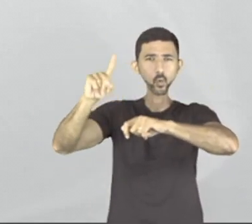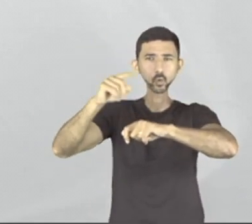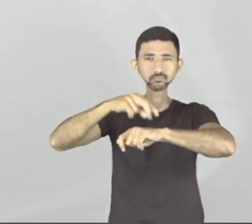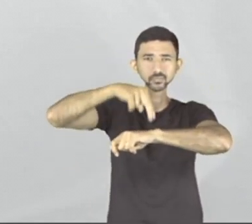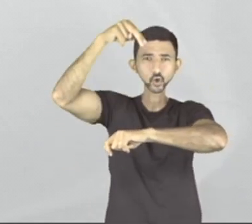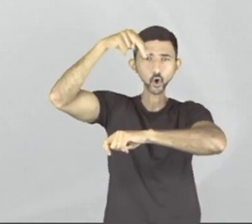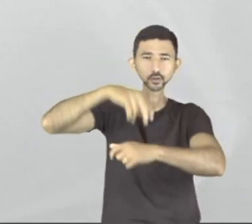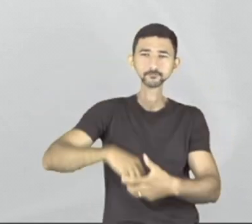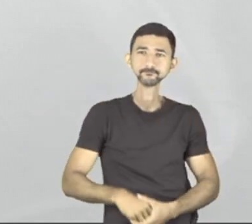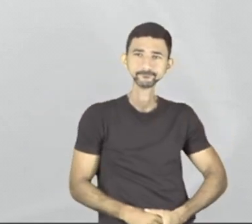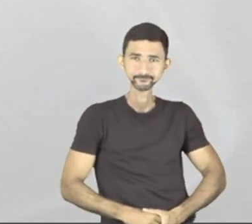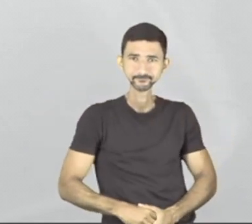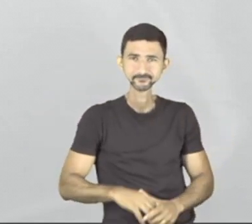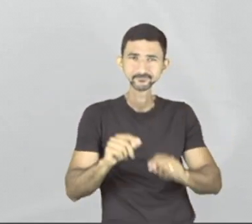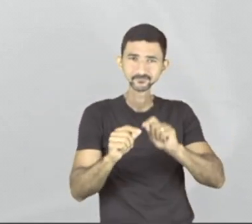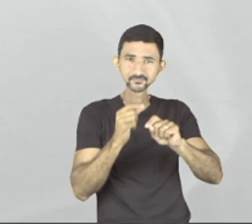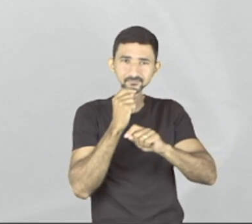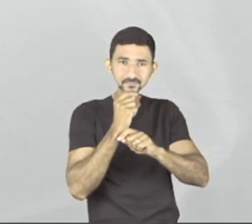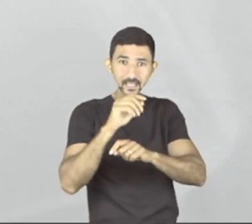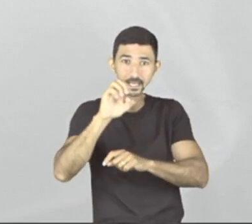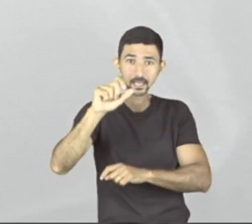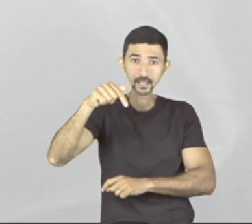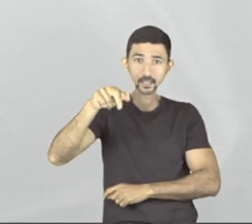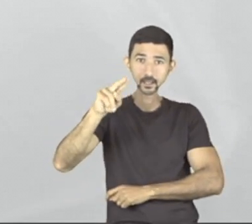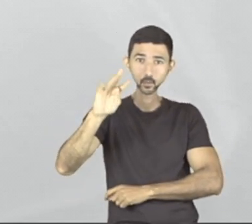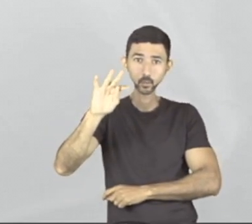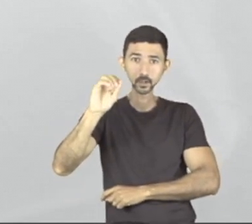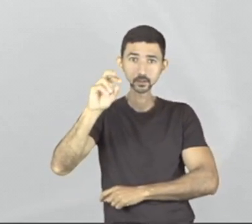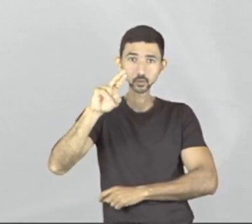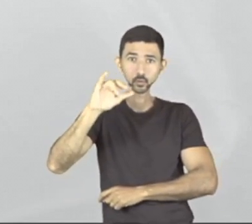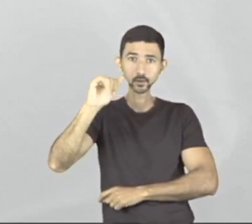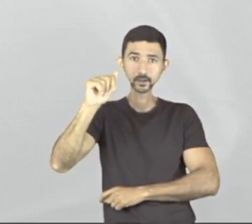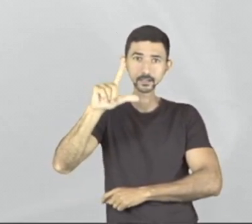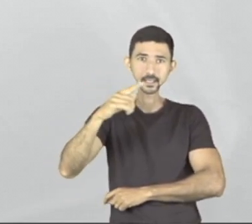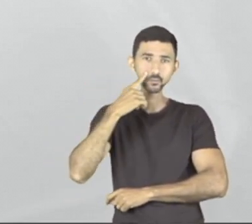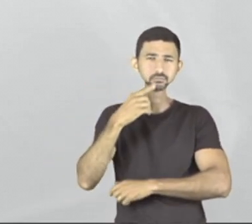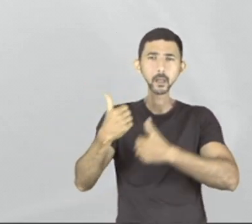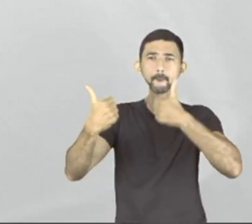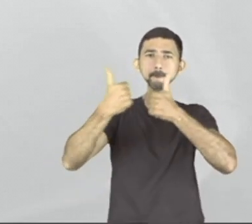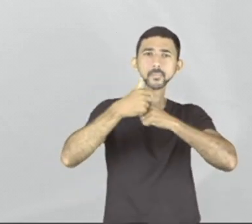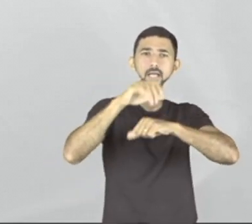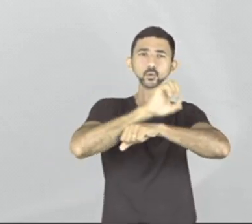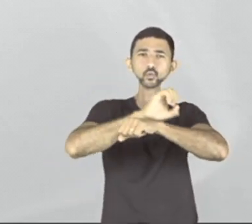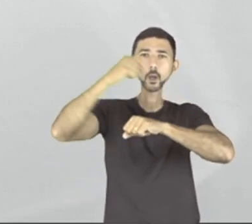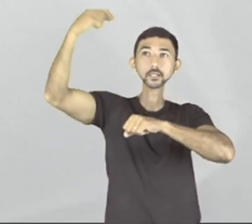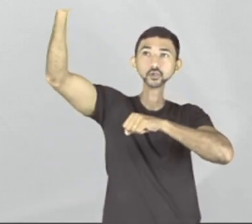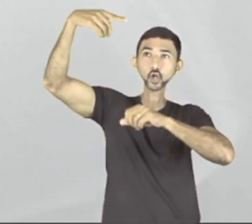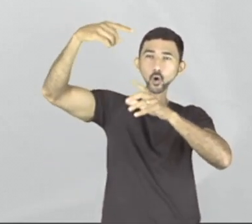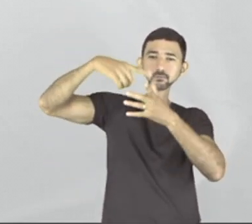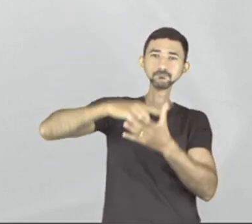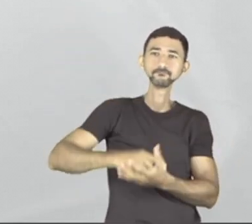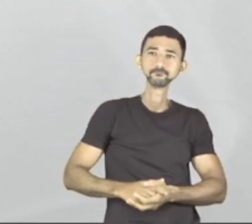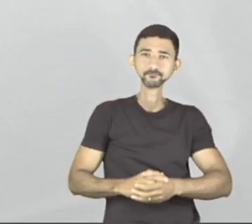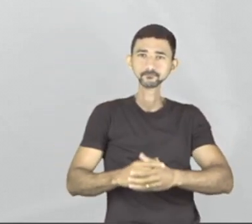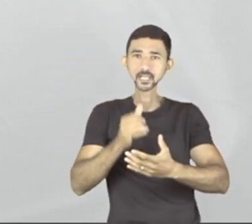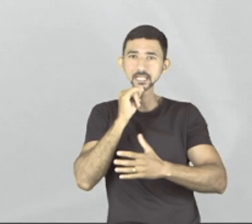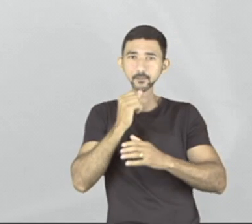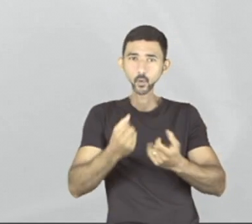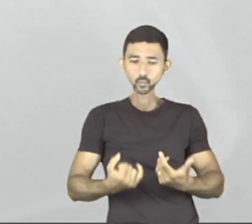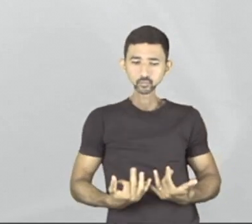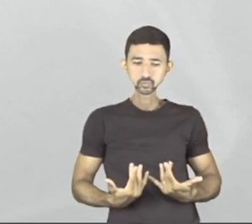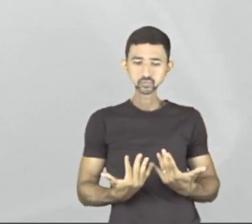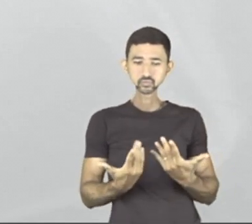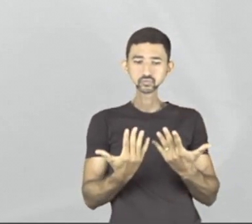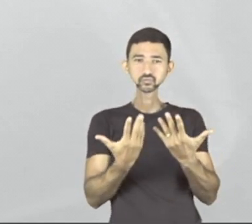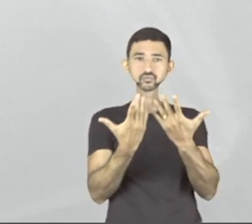nosso clima ele é considerado equatorial. Lembra que por estarmos próximo ao Sol, essa evapotranspiração